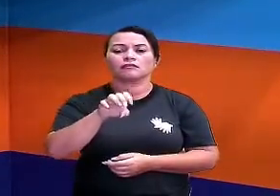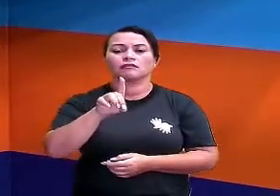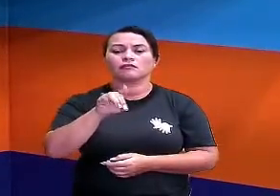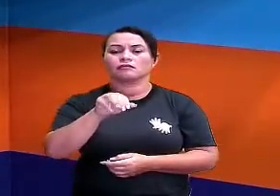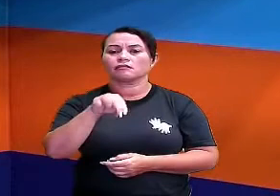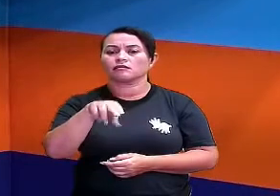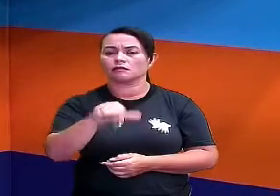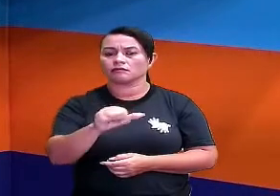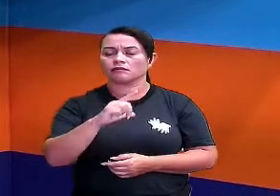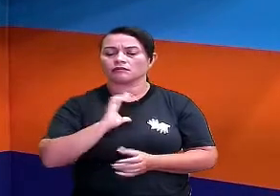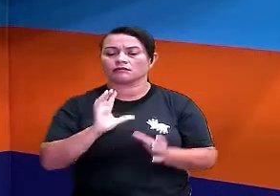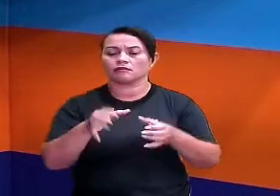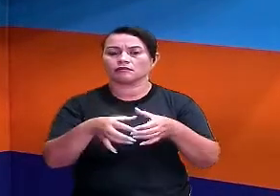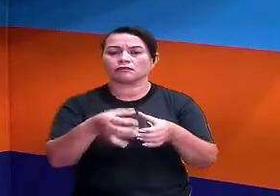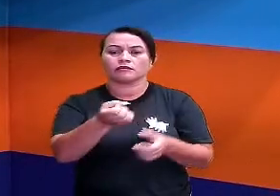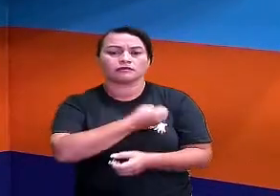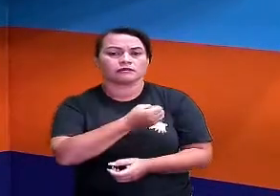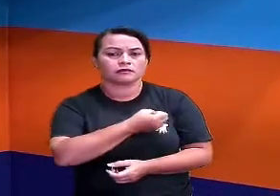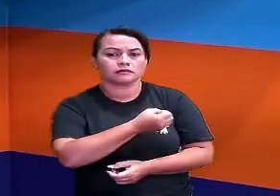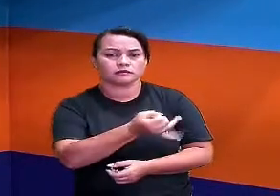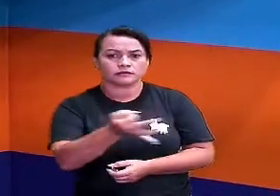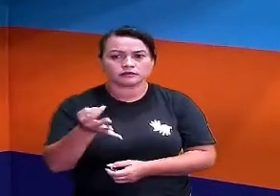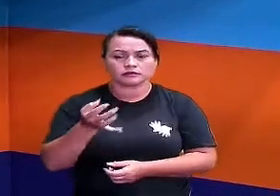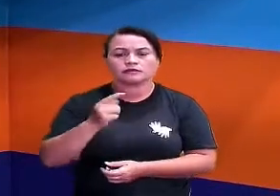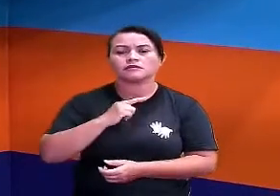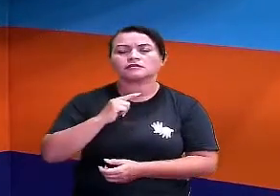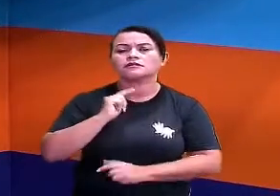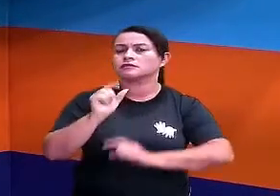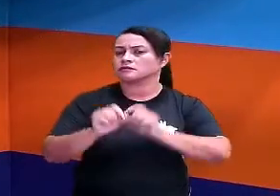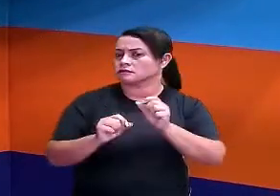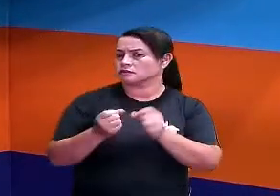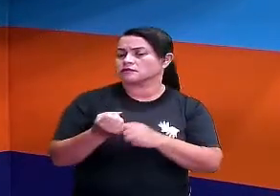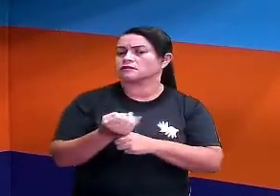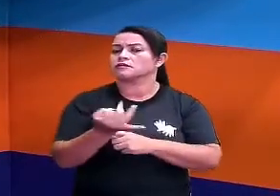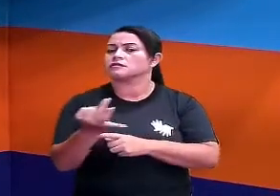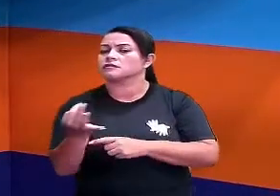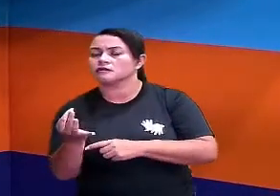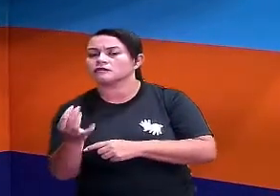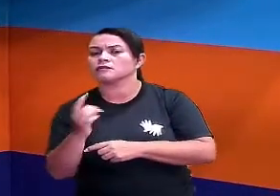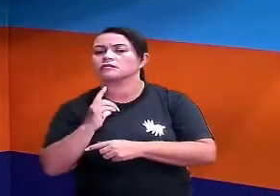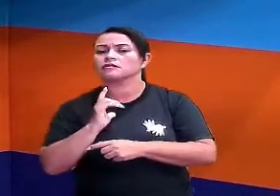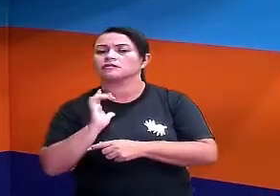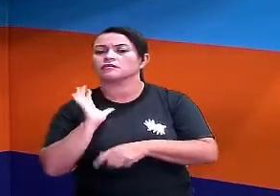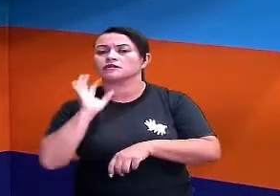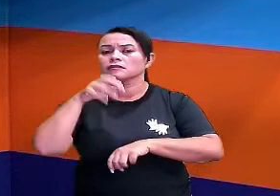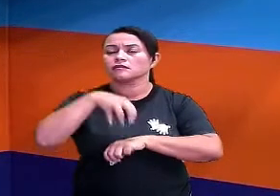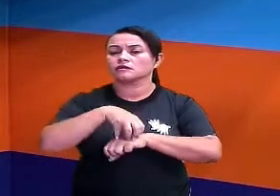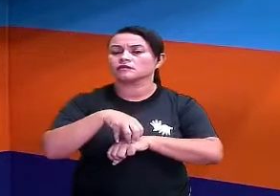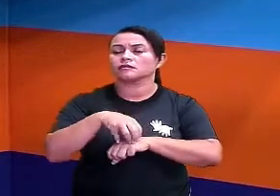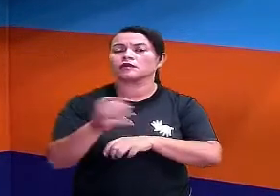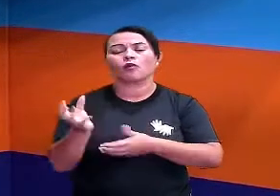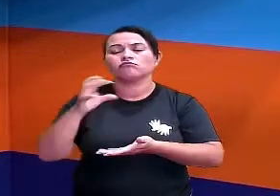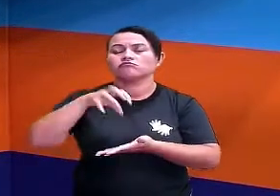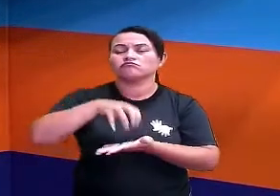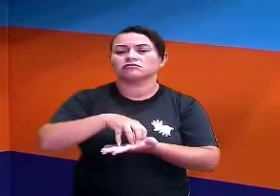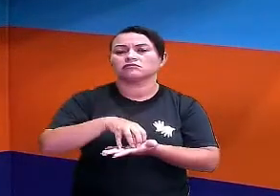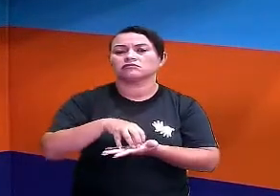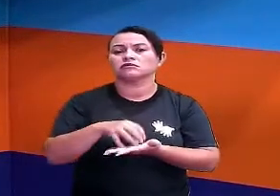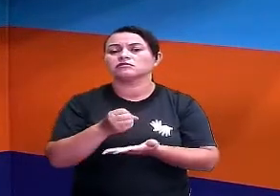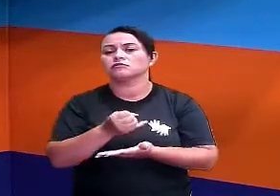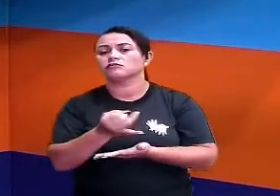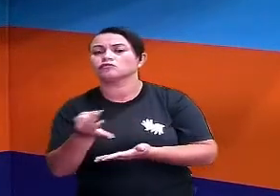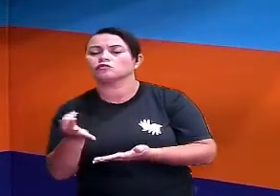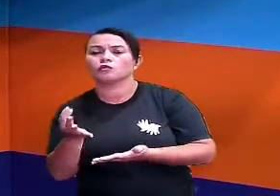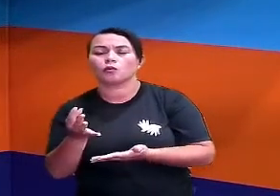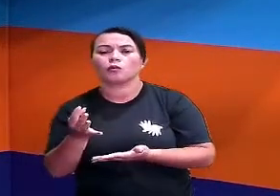conjunto numérico, conhecemos como mediana o valor que ocupa a posição central dos valores quando organizamos